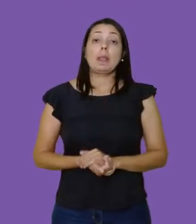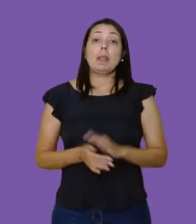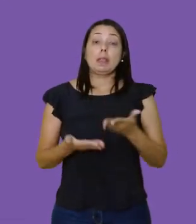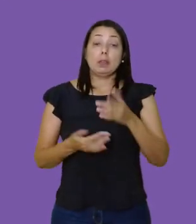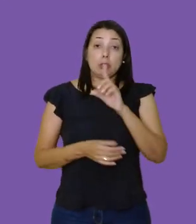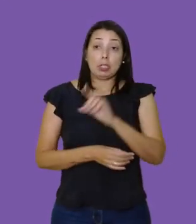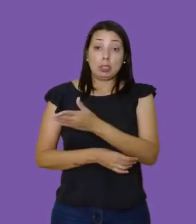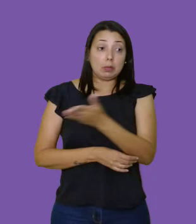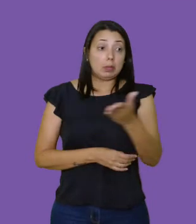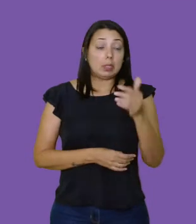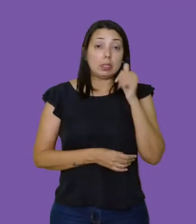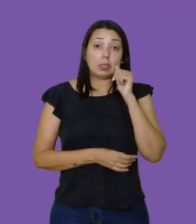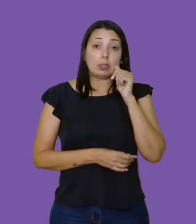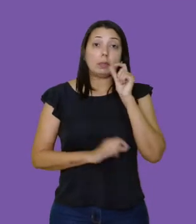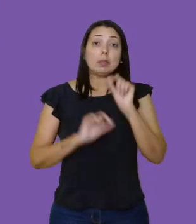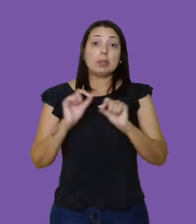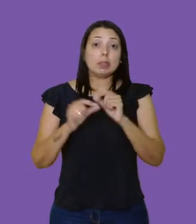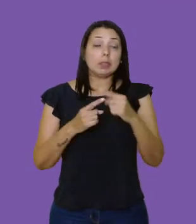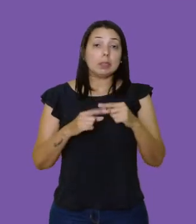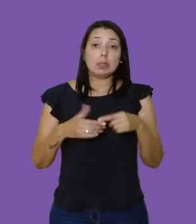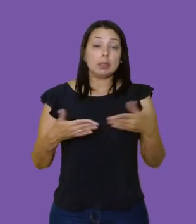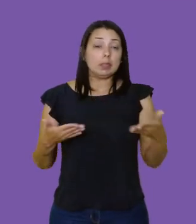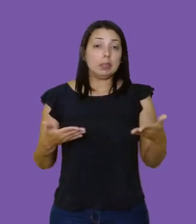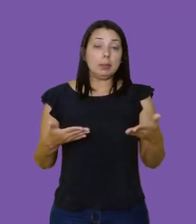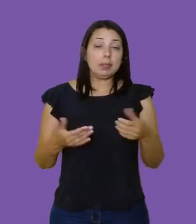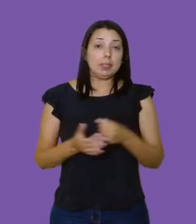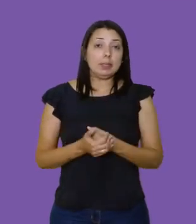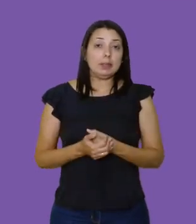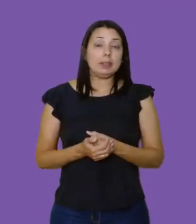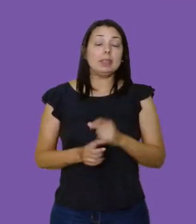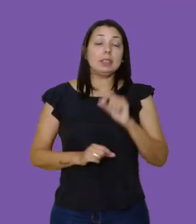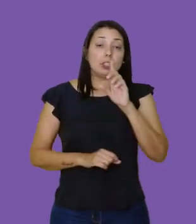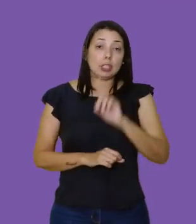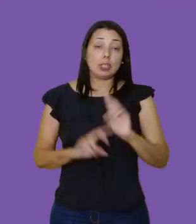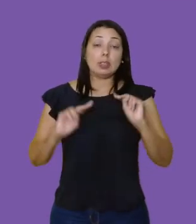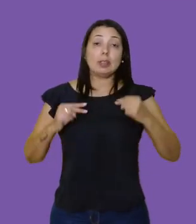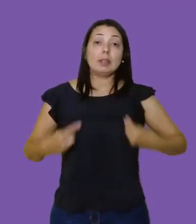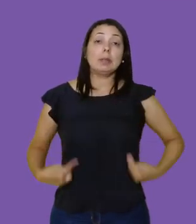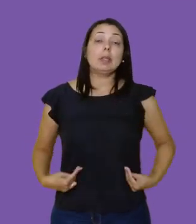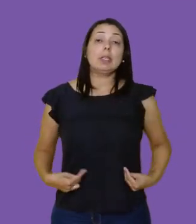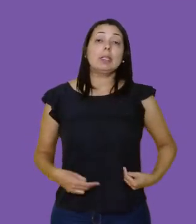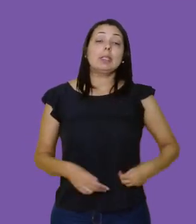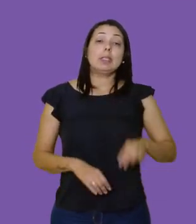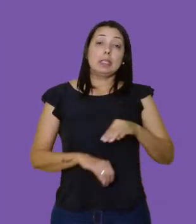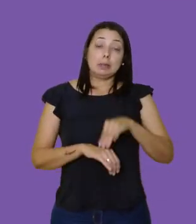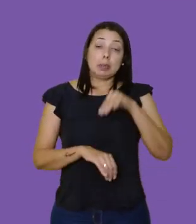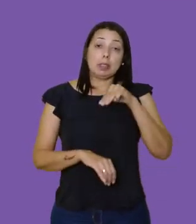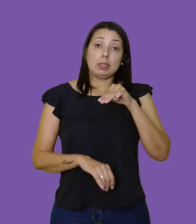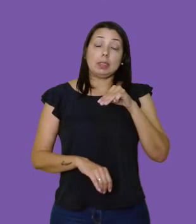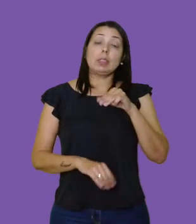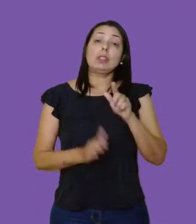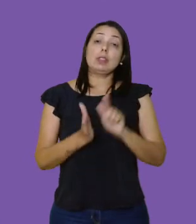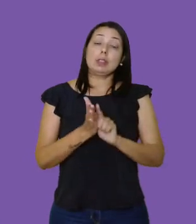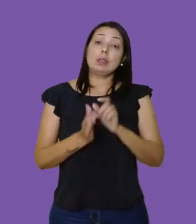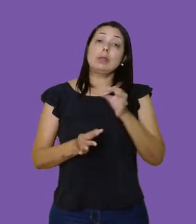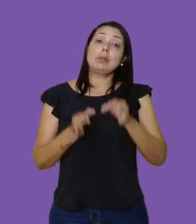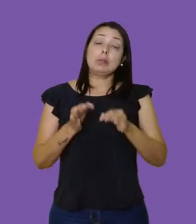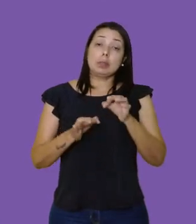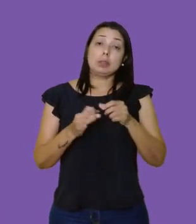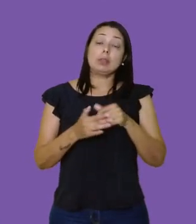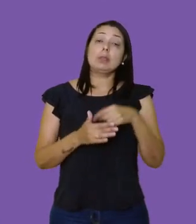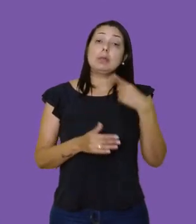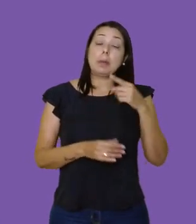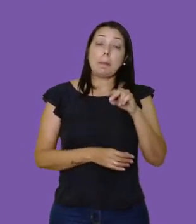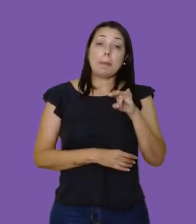Direito Delas dessa semana, a gente conversou com a jornalista, especialista em direitos humanos e mestra em gestão e políticas públicas, Bia